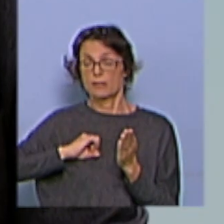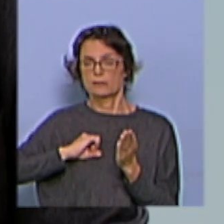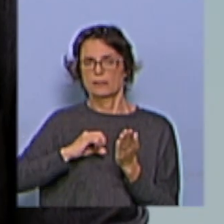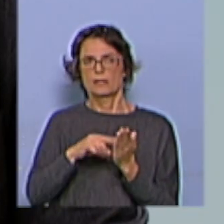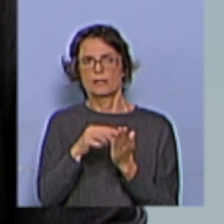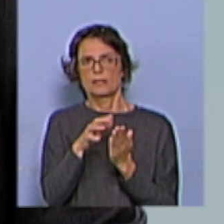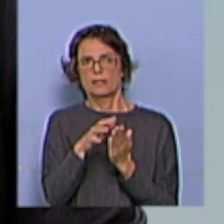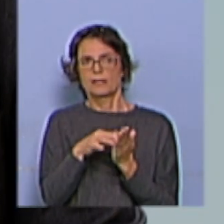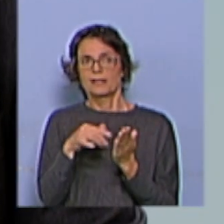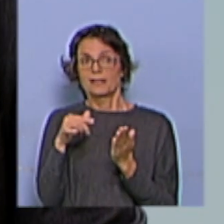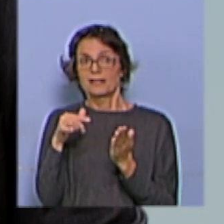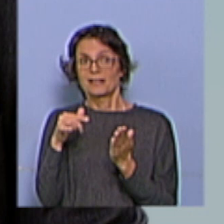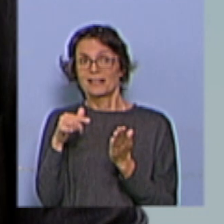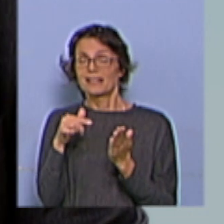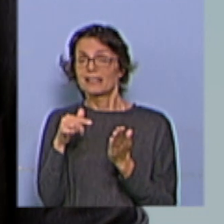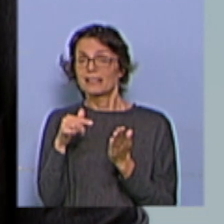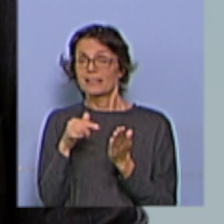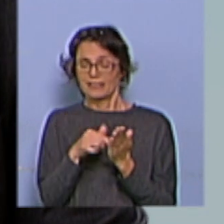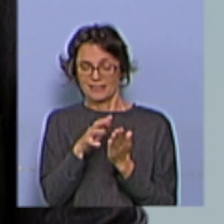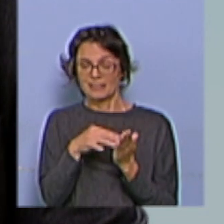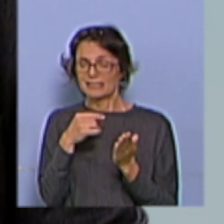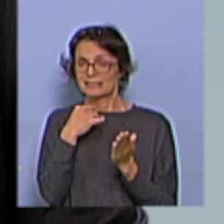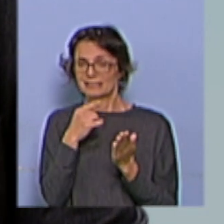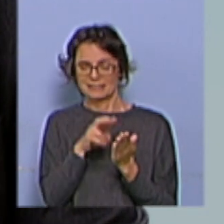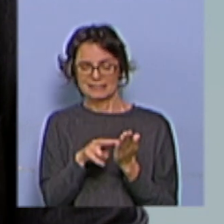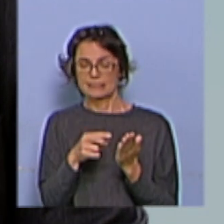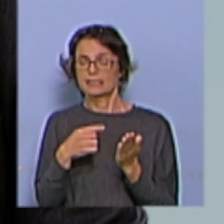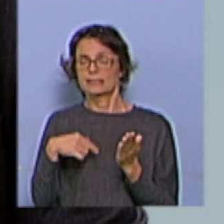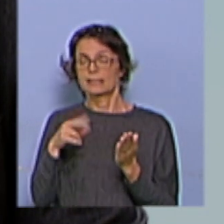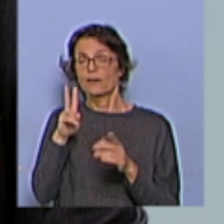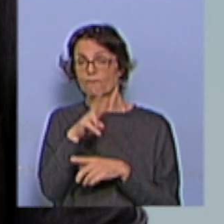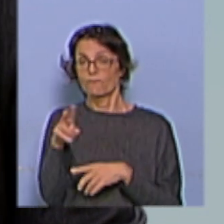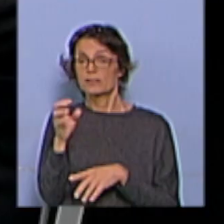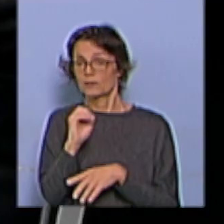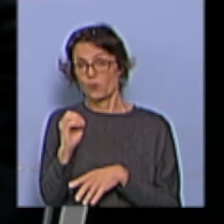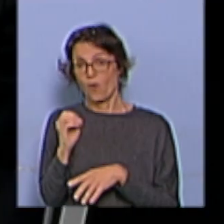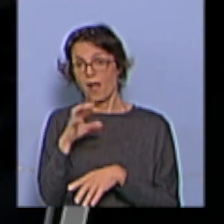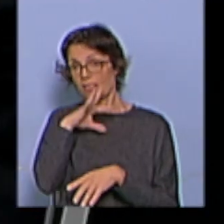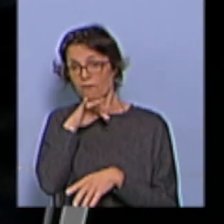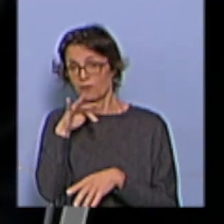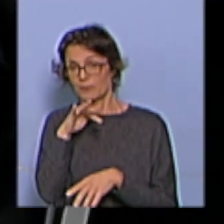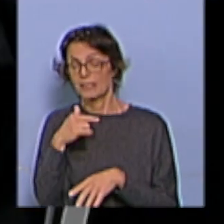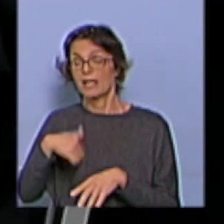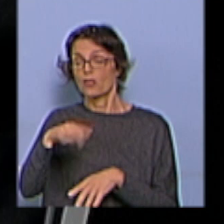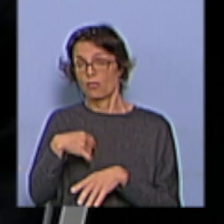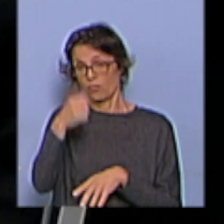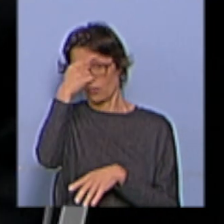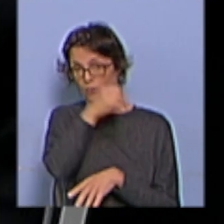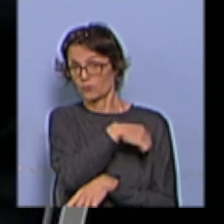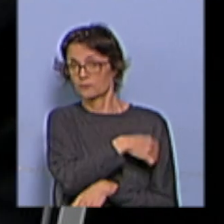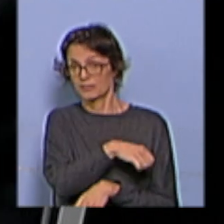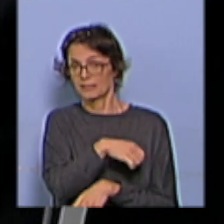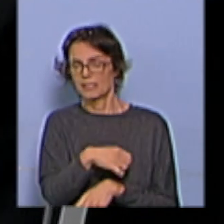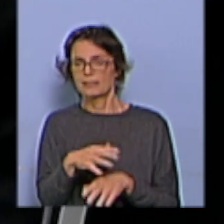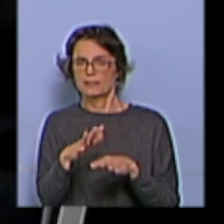somos nós muitas vezes que temos de lhe agarrar na mão e temos de os acompanhar. Eu achei isso muito bonito, porque é o lado